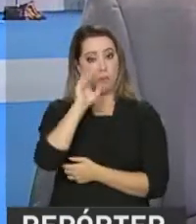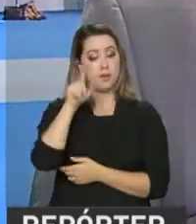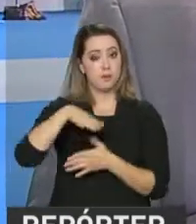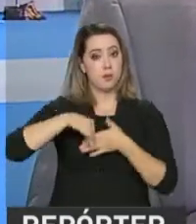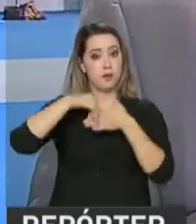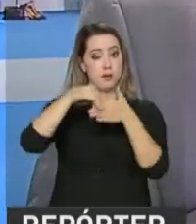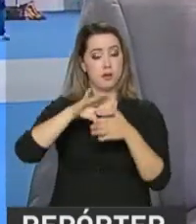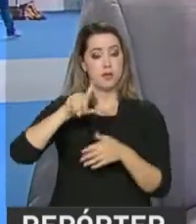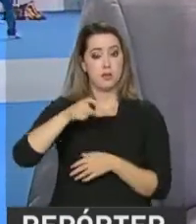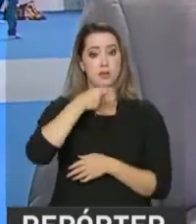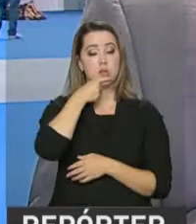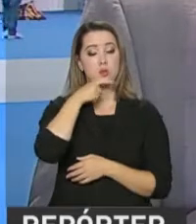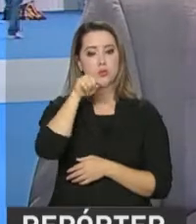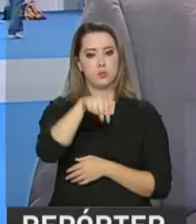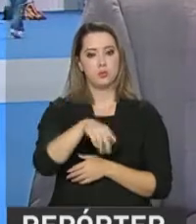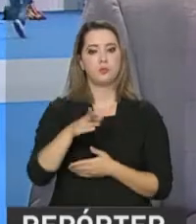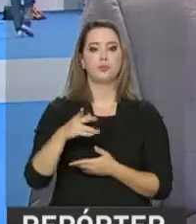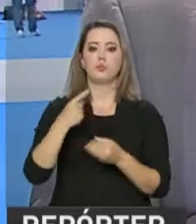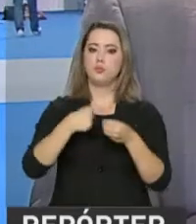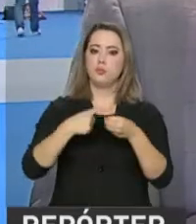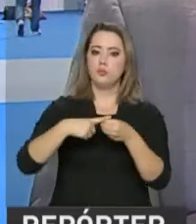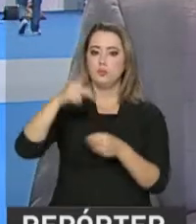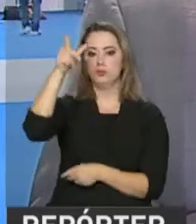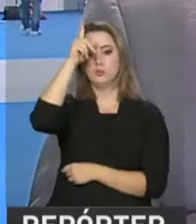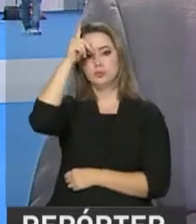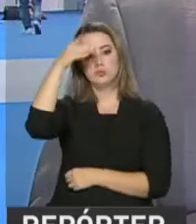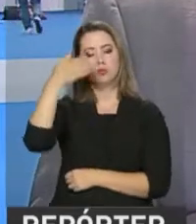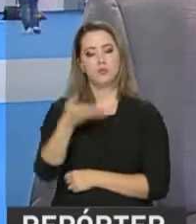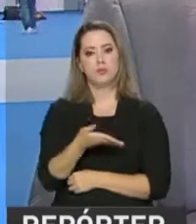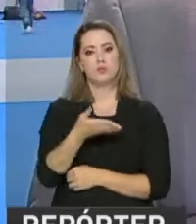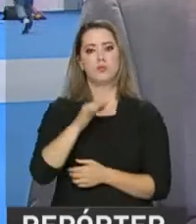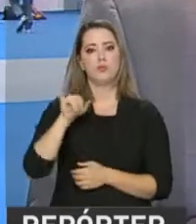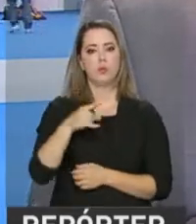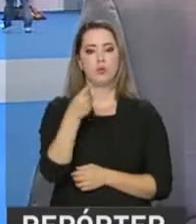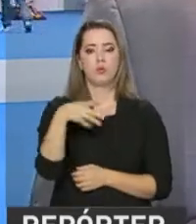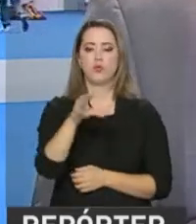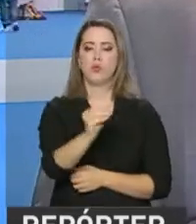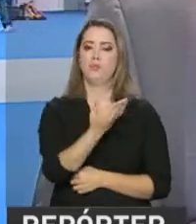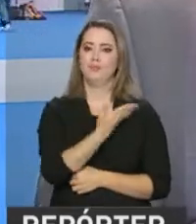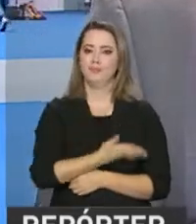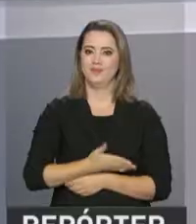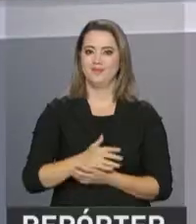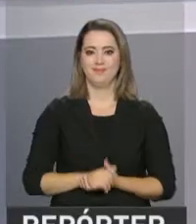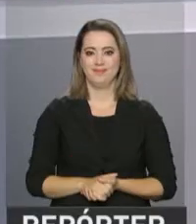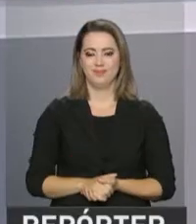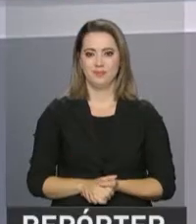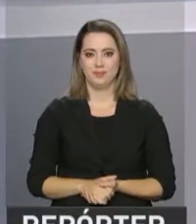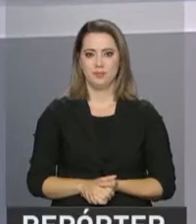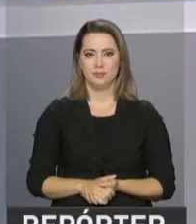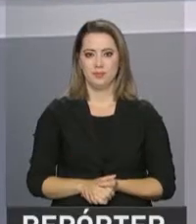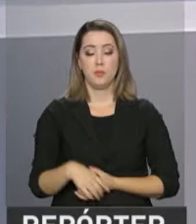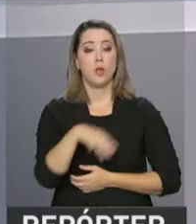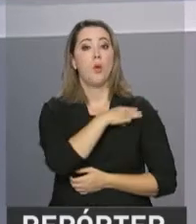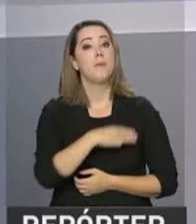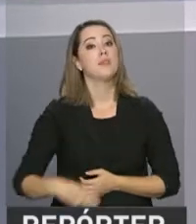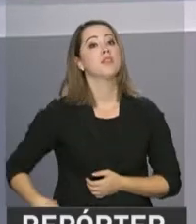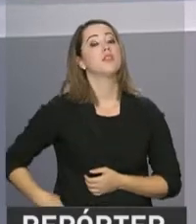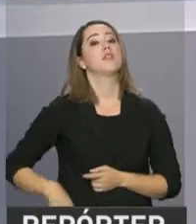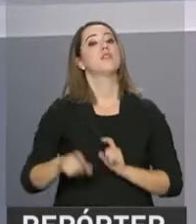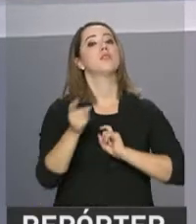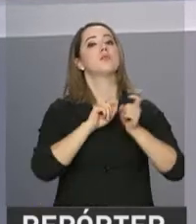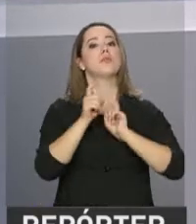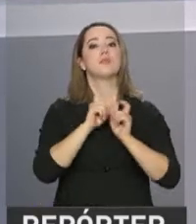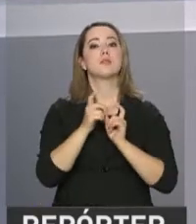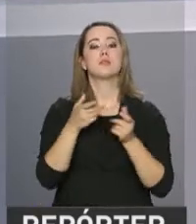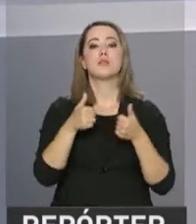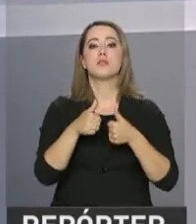de hamburgo na alemanha joão pedro neto para tv nbr e o ministro da fazenda e henrique meirelles